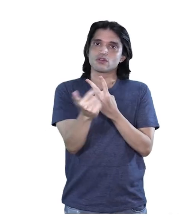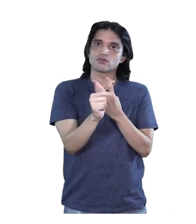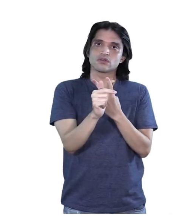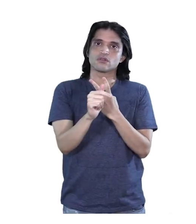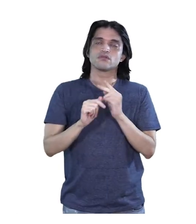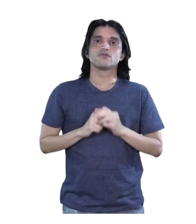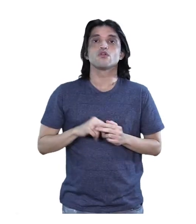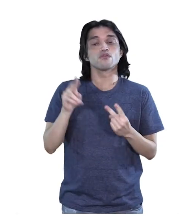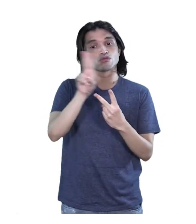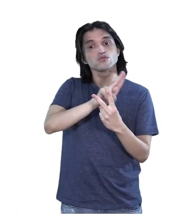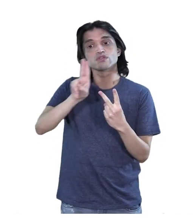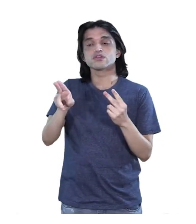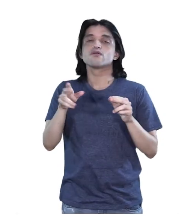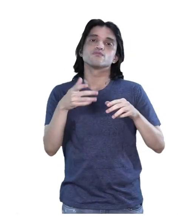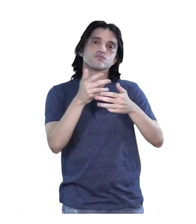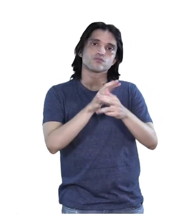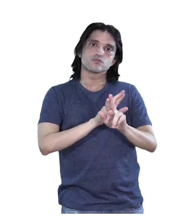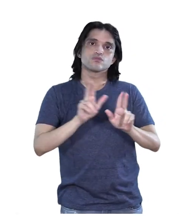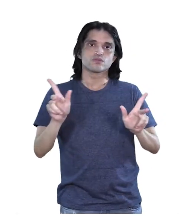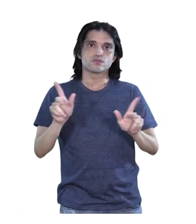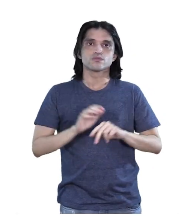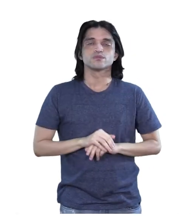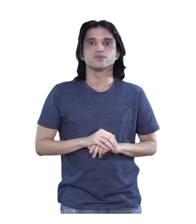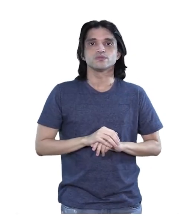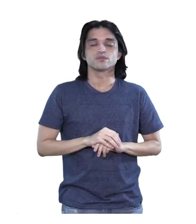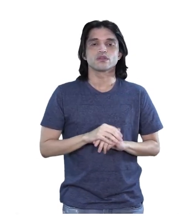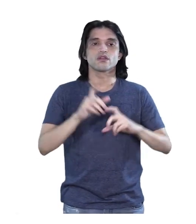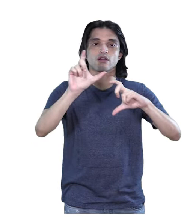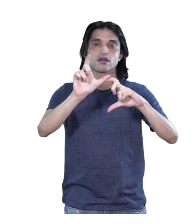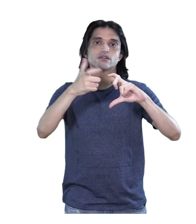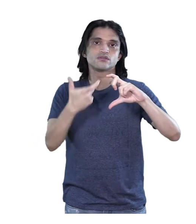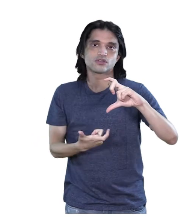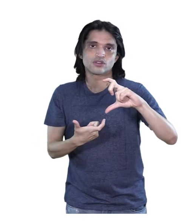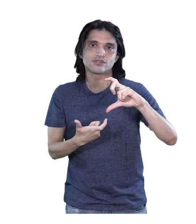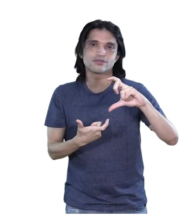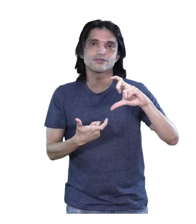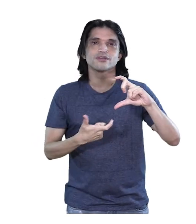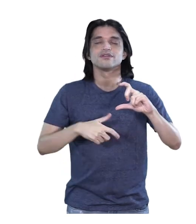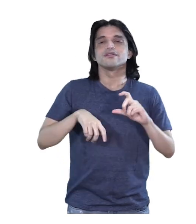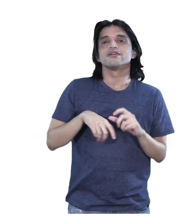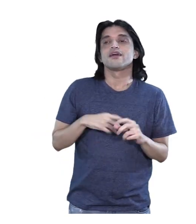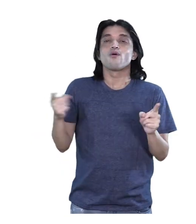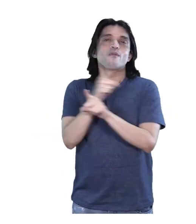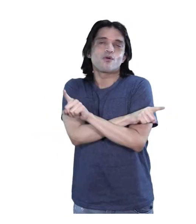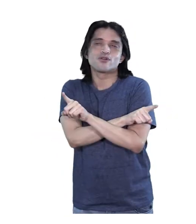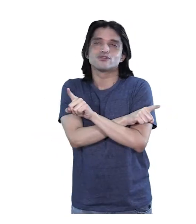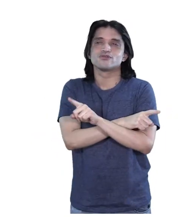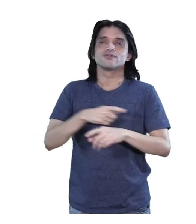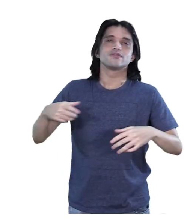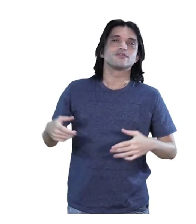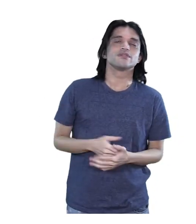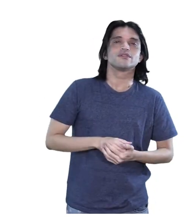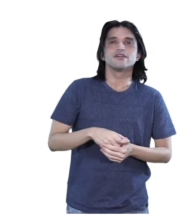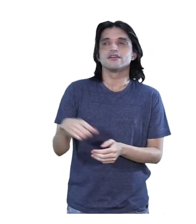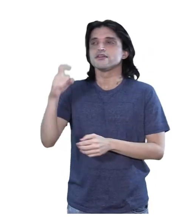uso. Os antônimos são palavras de sentidos opostos, como claro e escuro, quente e frio, etc.